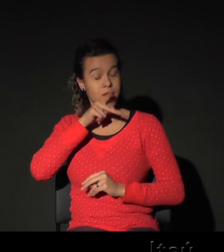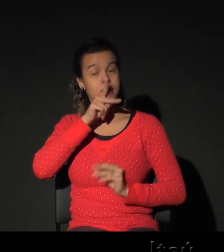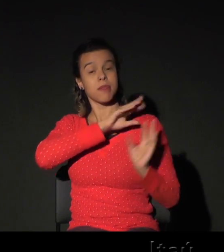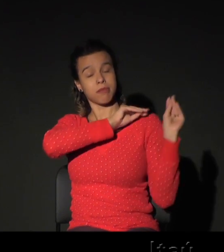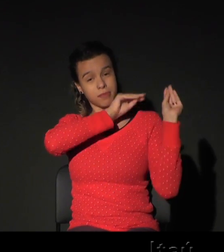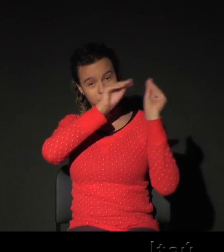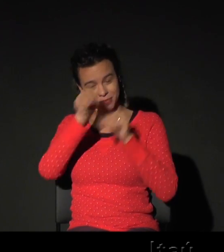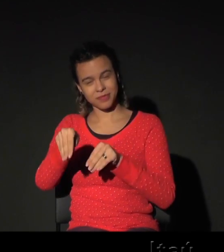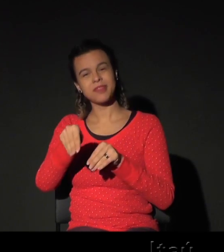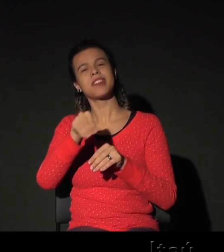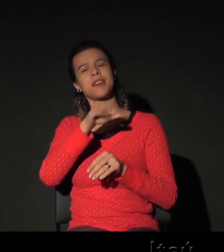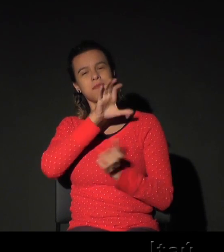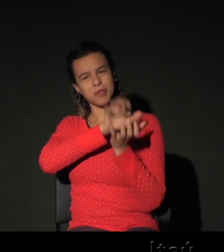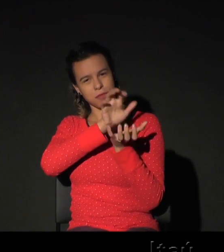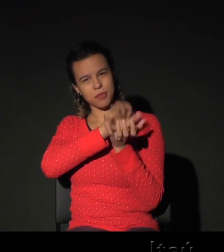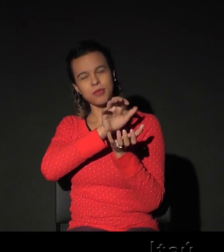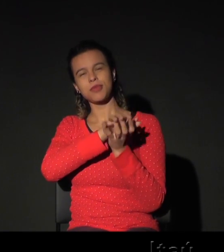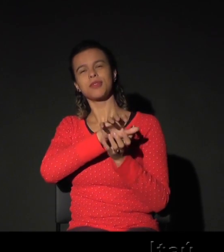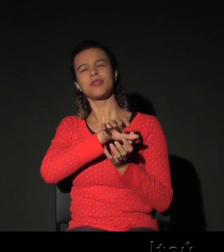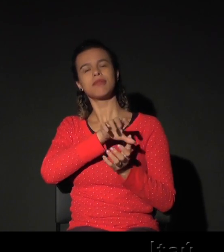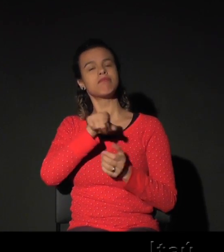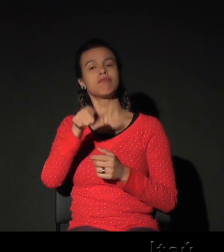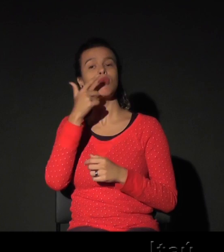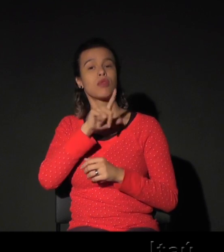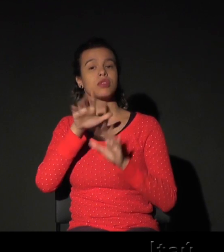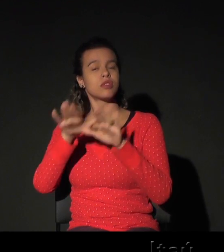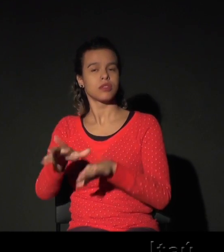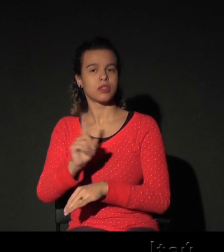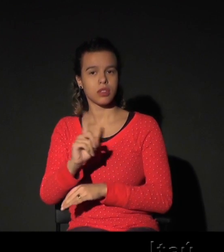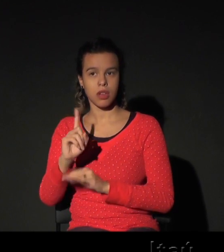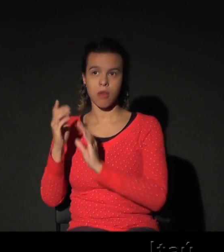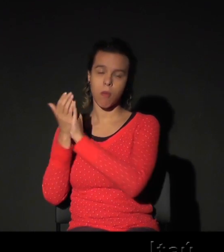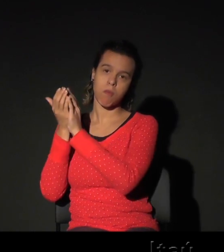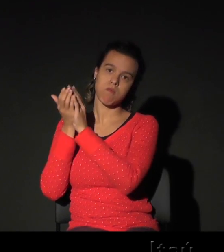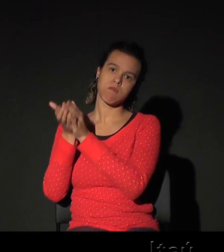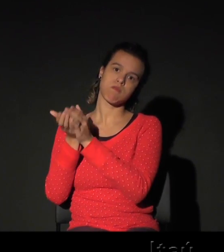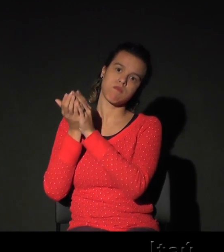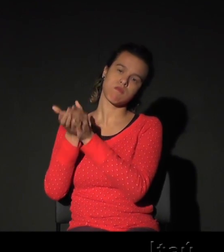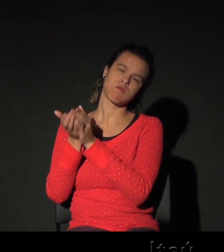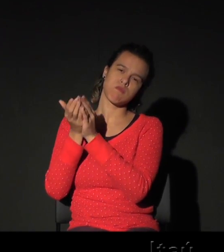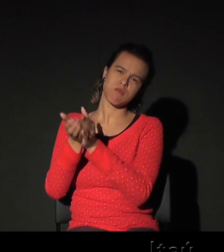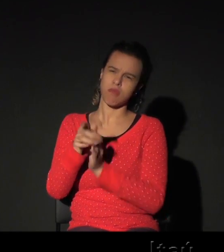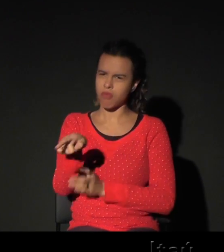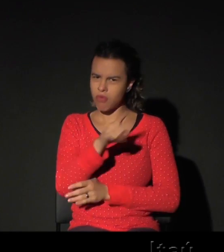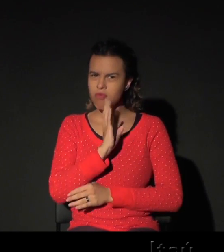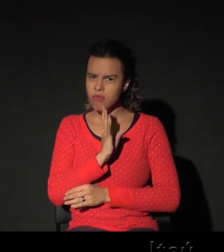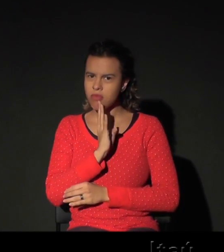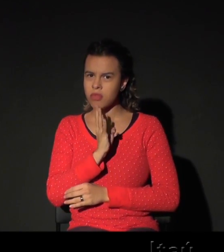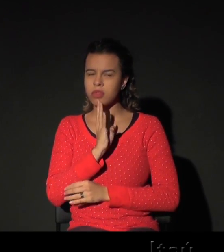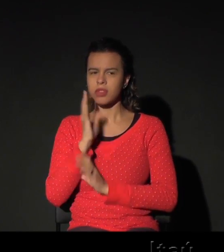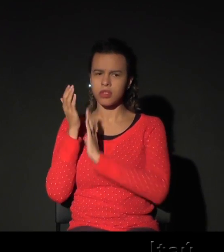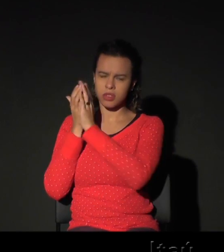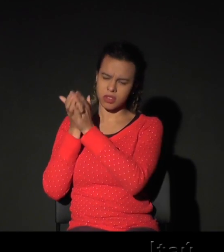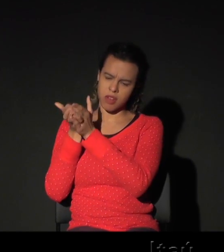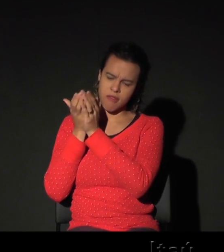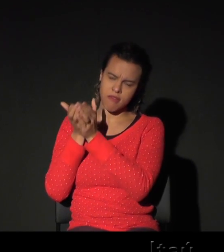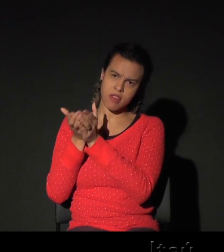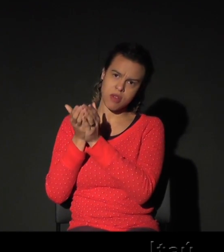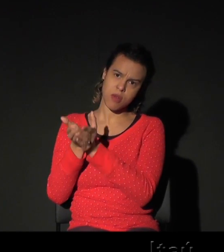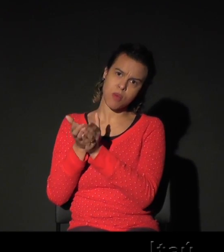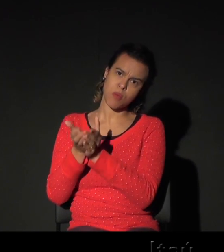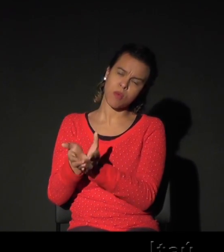um um tempo não conseguiu ficar em Pernambuco e vi veio naquele navio não sei se vocês conhecem um navio que